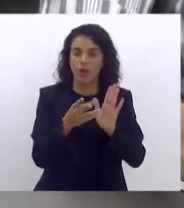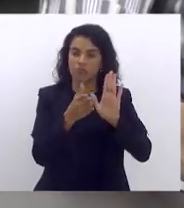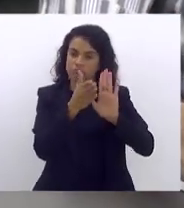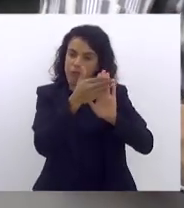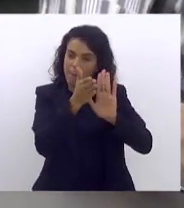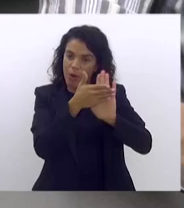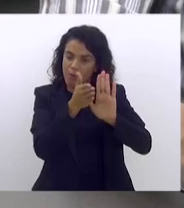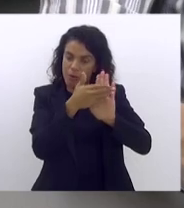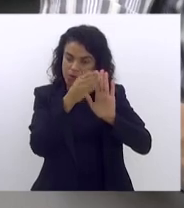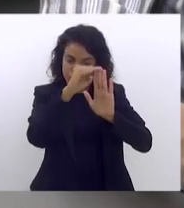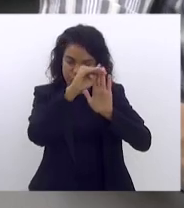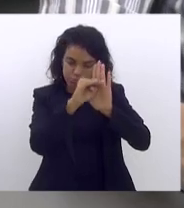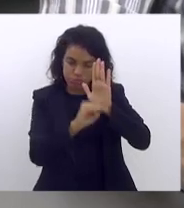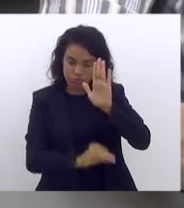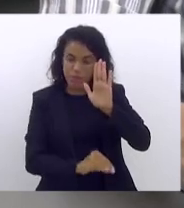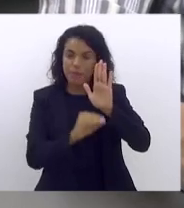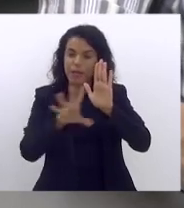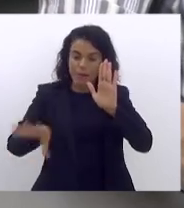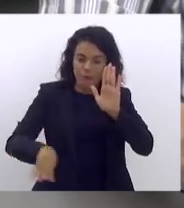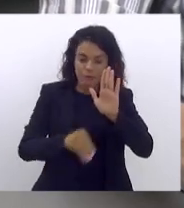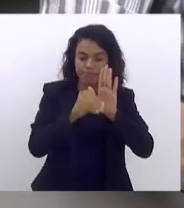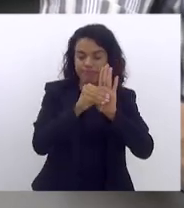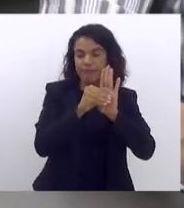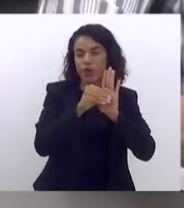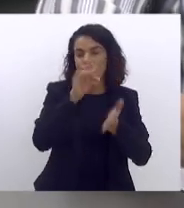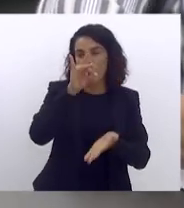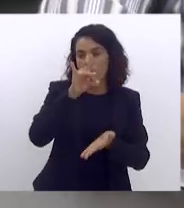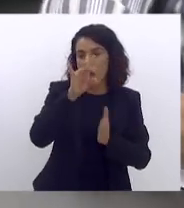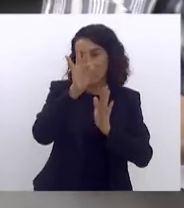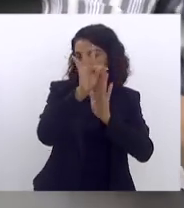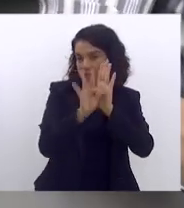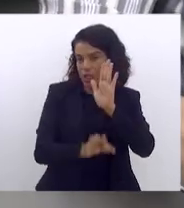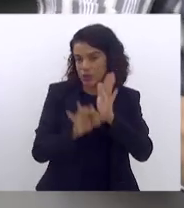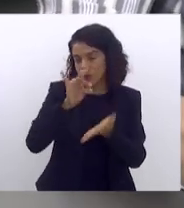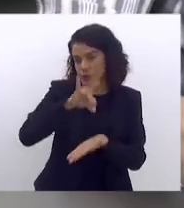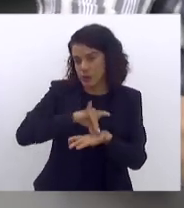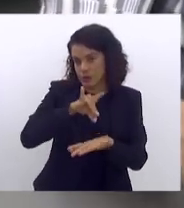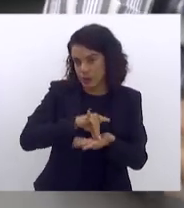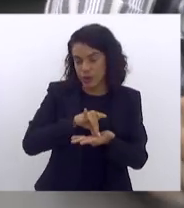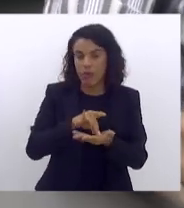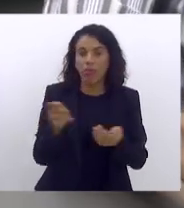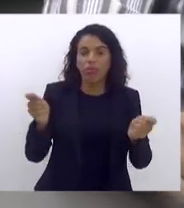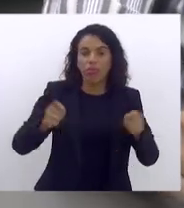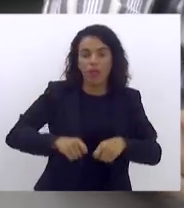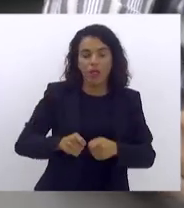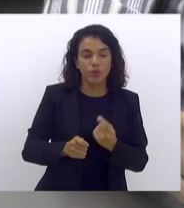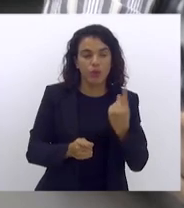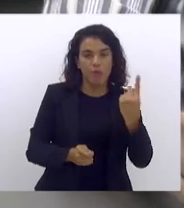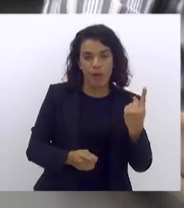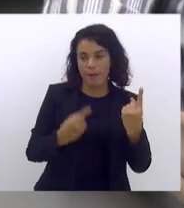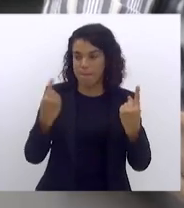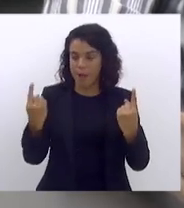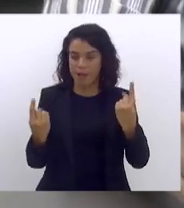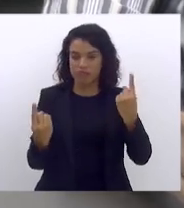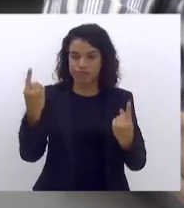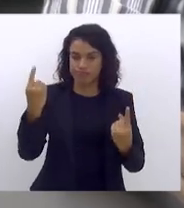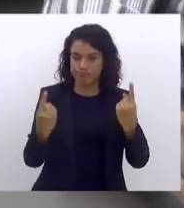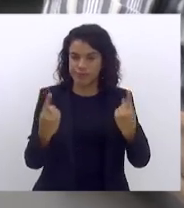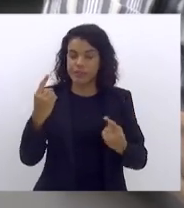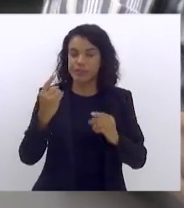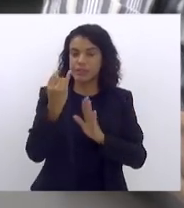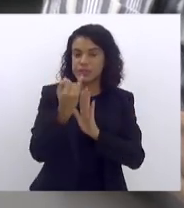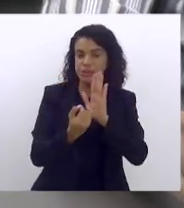e acrescentando o original, da lei original, dando as duas possibilidades em incisos